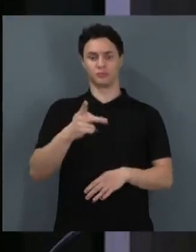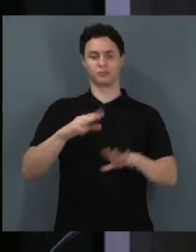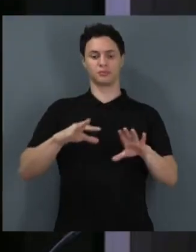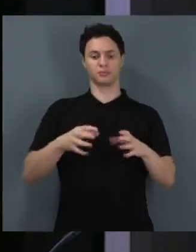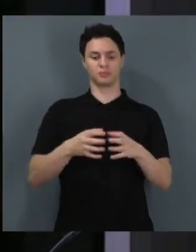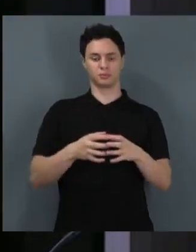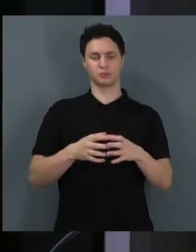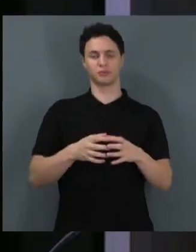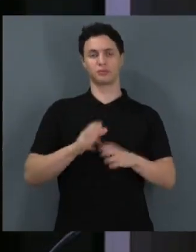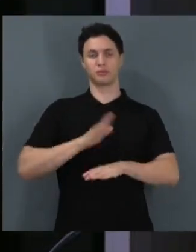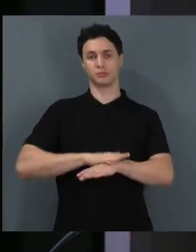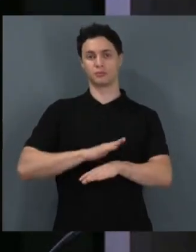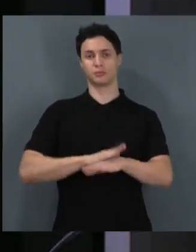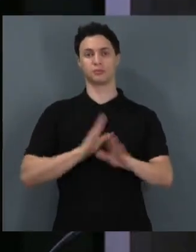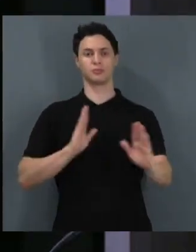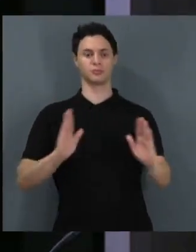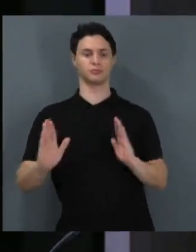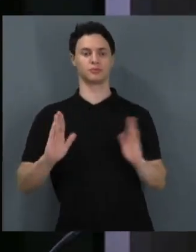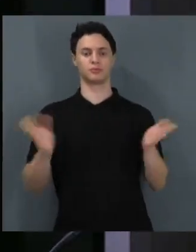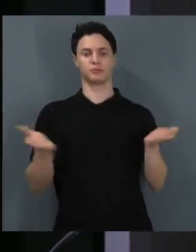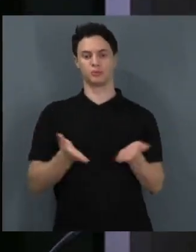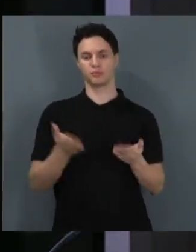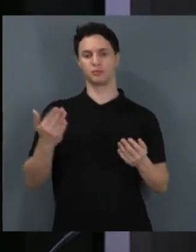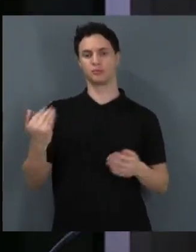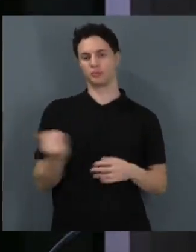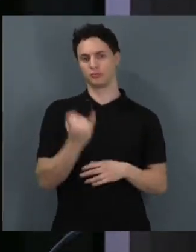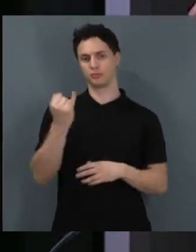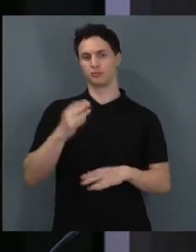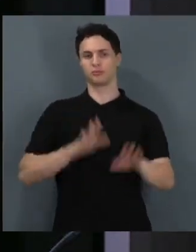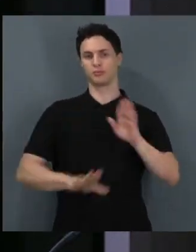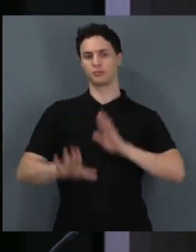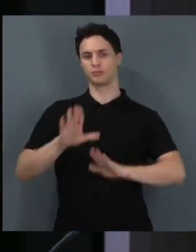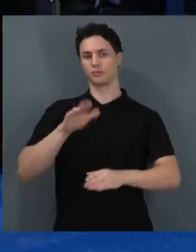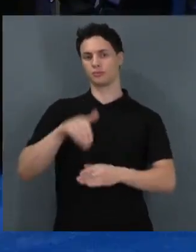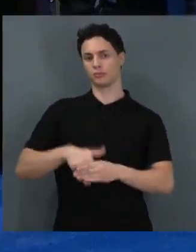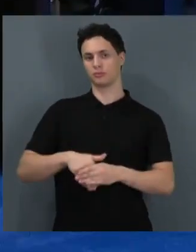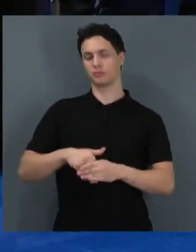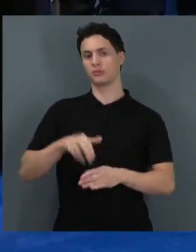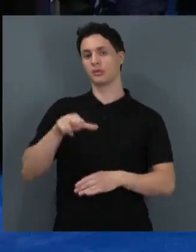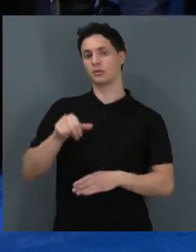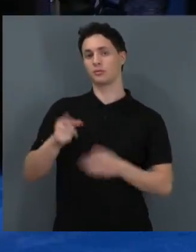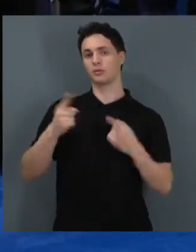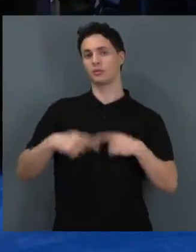que nesse momento é importante termos cautela e votarmos não ao texto principal. Obrigado, senador.